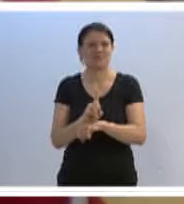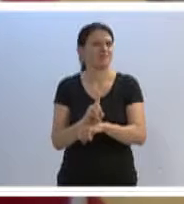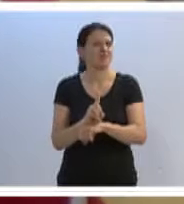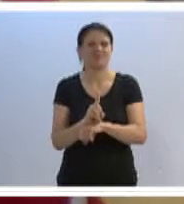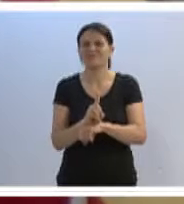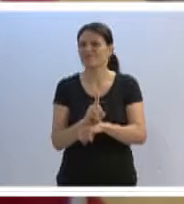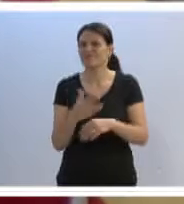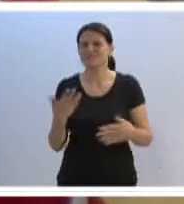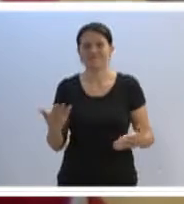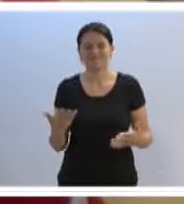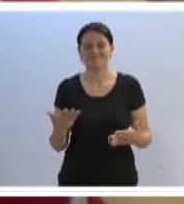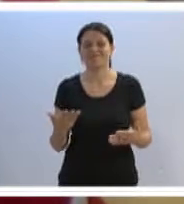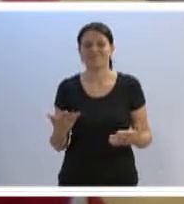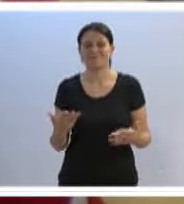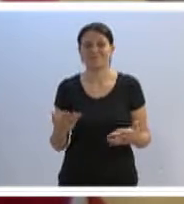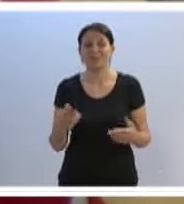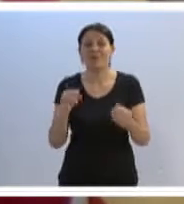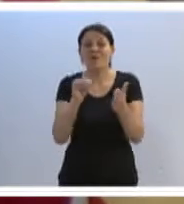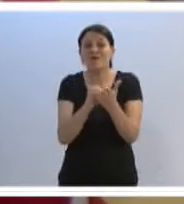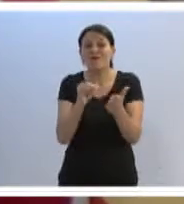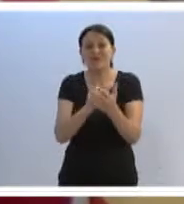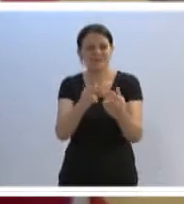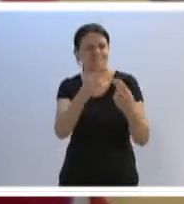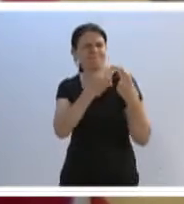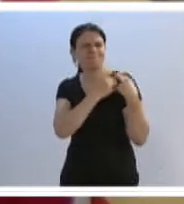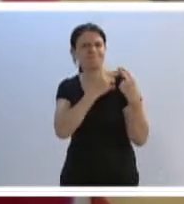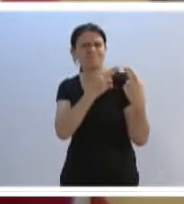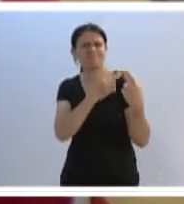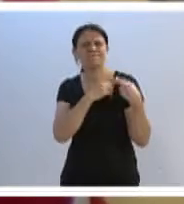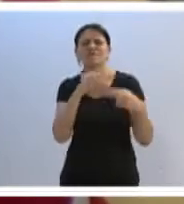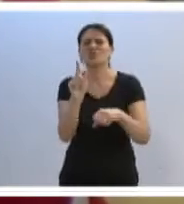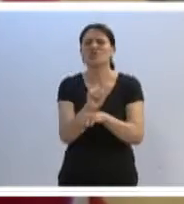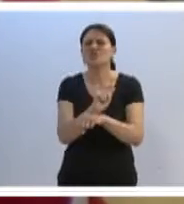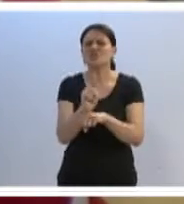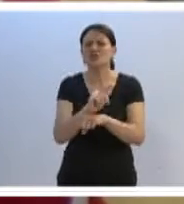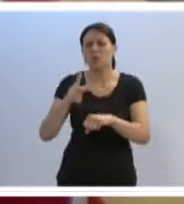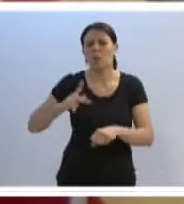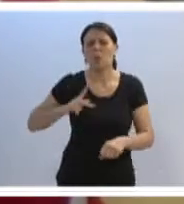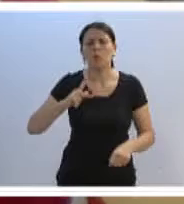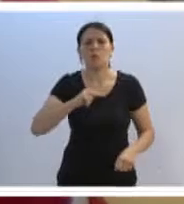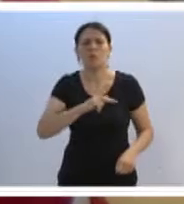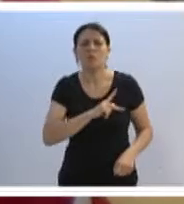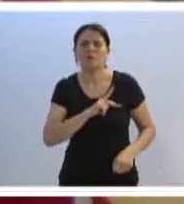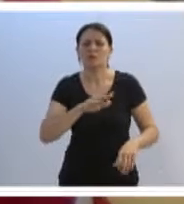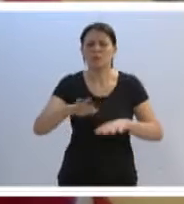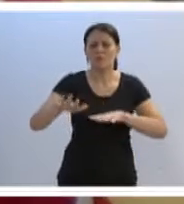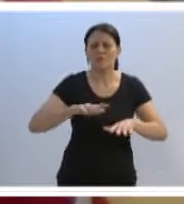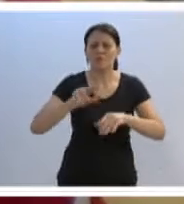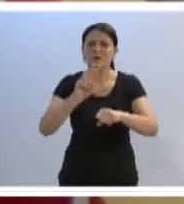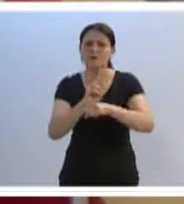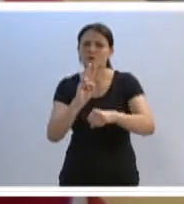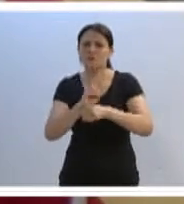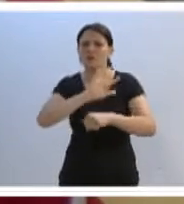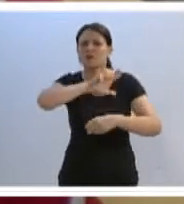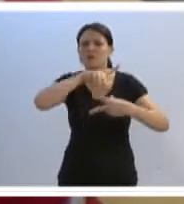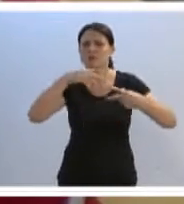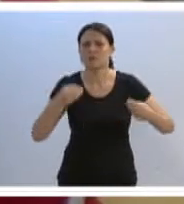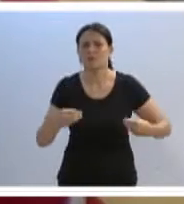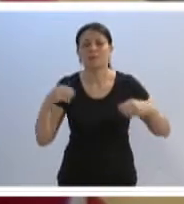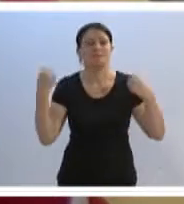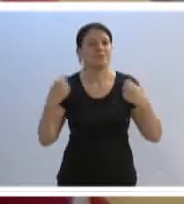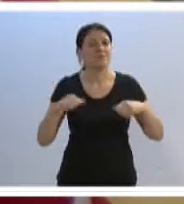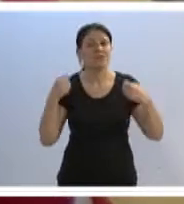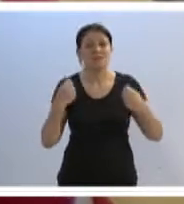órgão público. Isso é de uma irresponsabilidade muito grande da gestão pública com o movimento de proteção animal e com a causa de proteção animal. Isso precisa